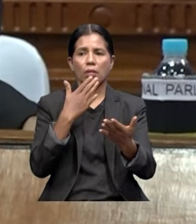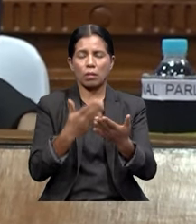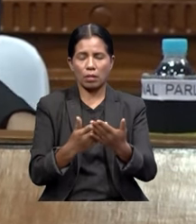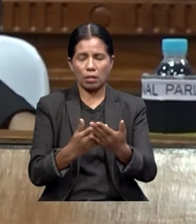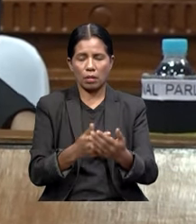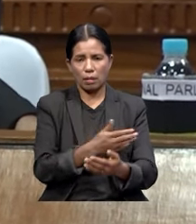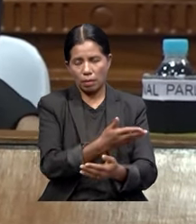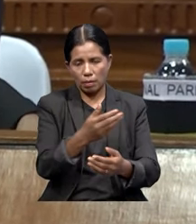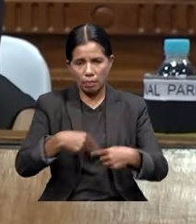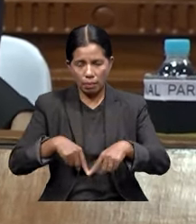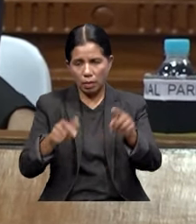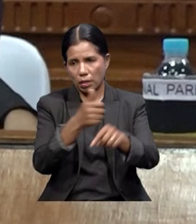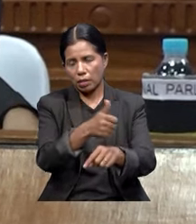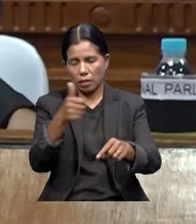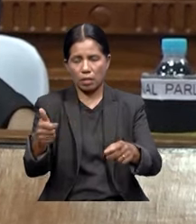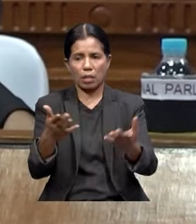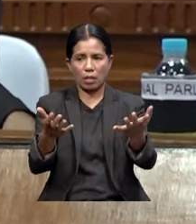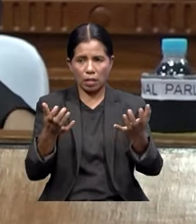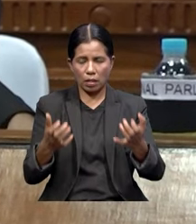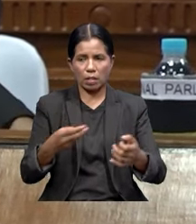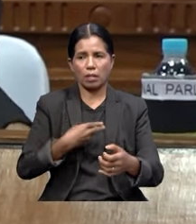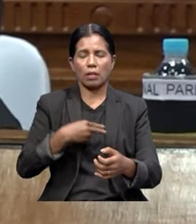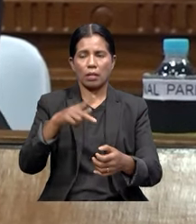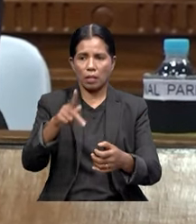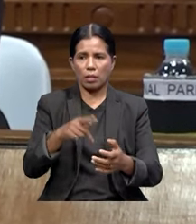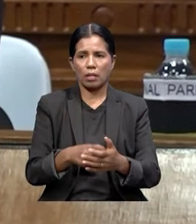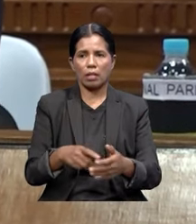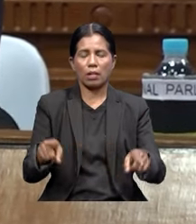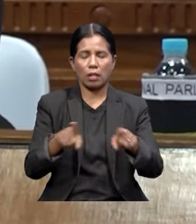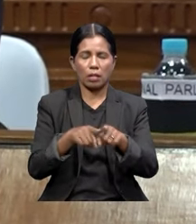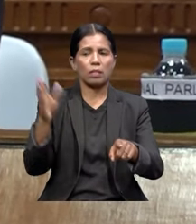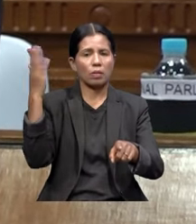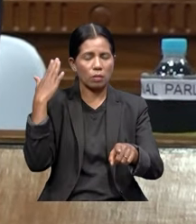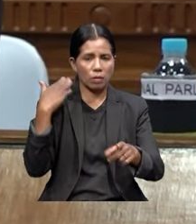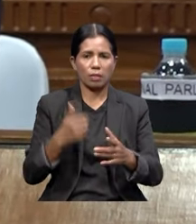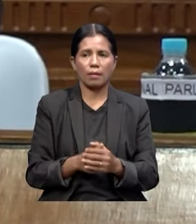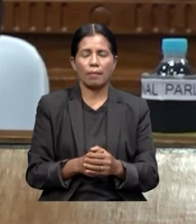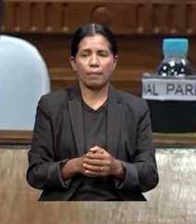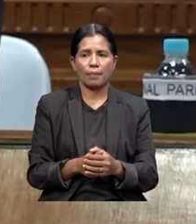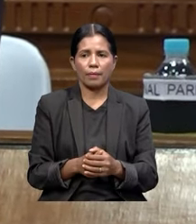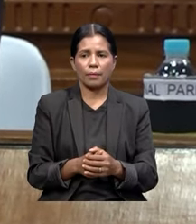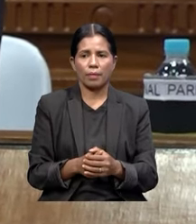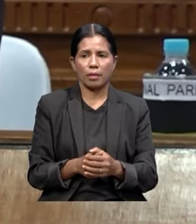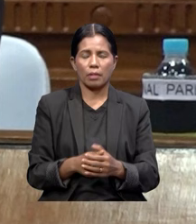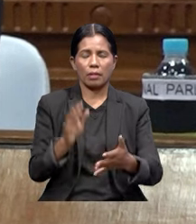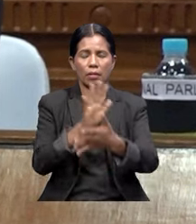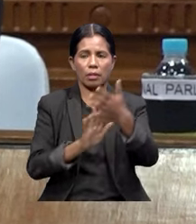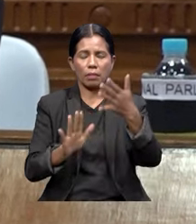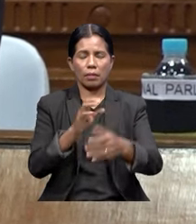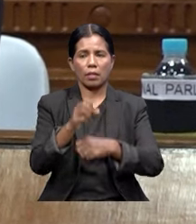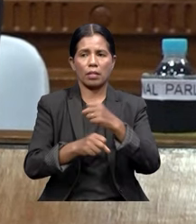e diz que não a cara que não há halo, a nessa foi ainda dar o que a celebração de